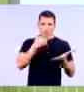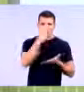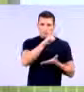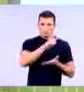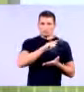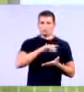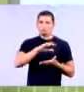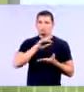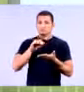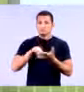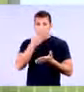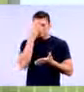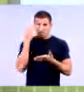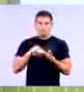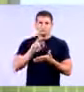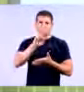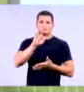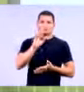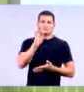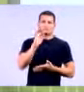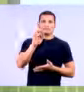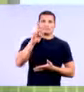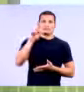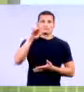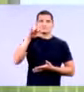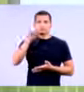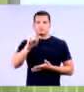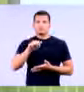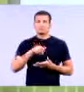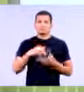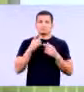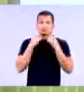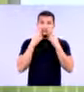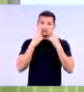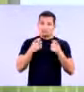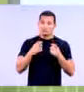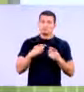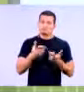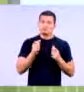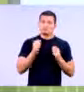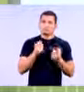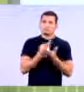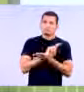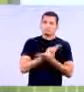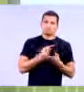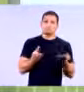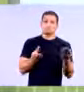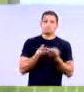houve referência, ele será, caso aí tenha um interesse da parte, em penalizá-los,